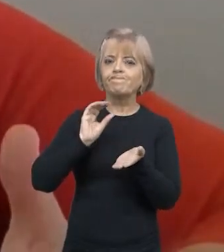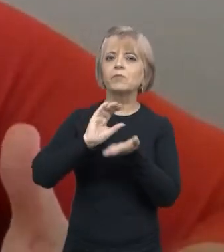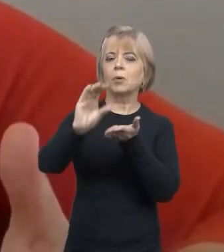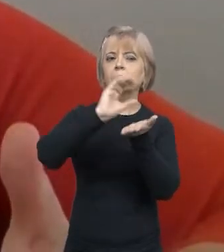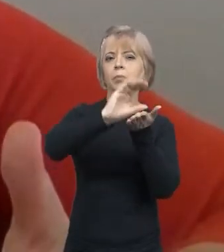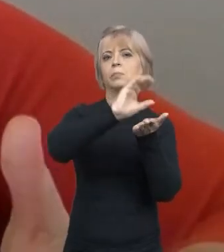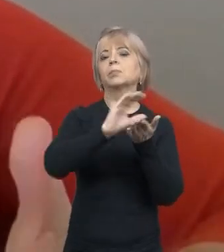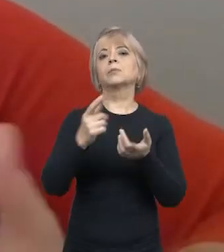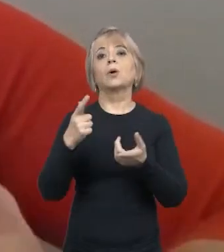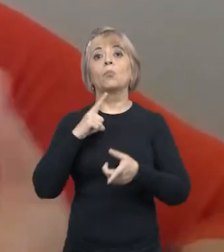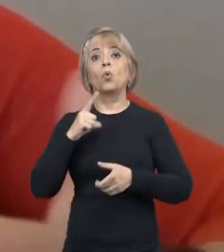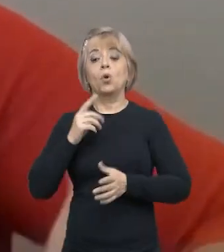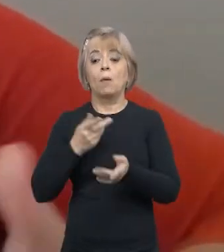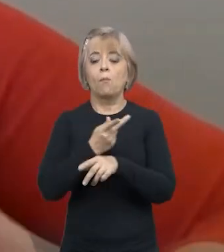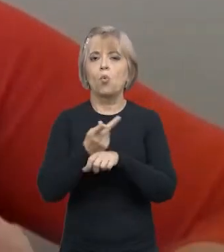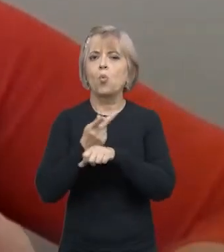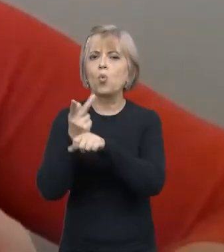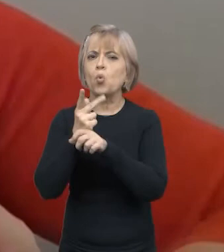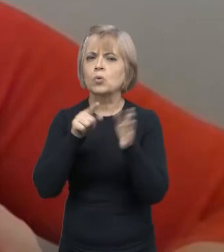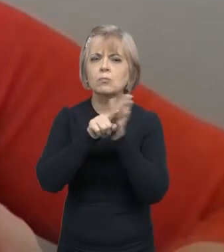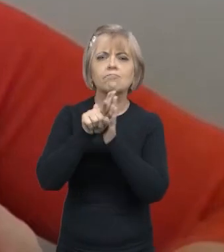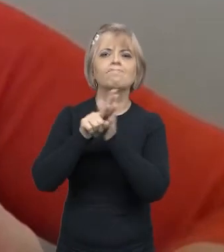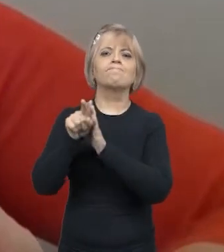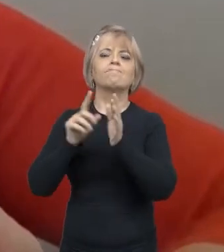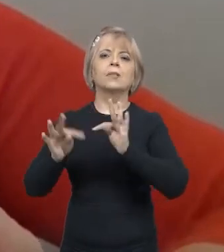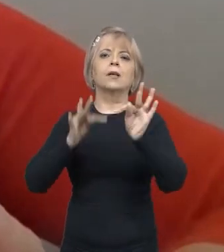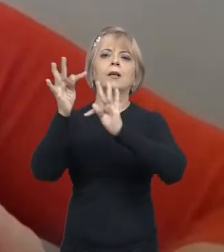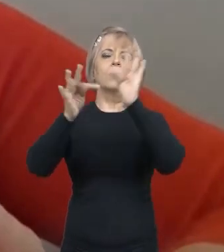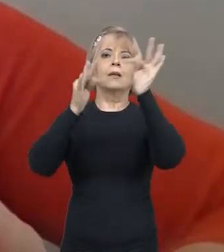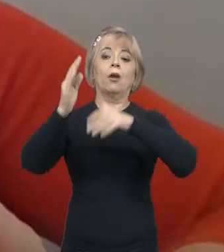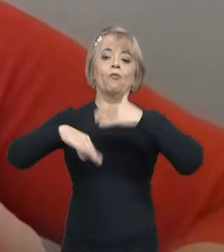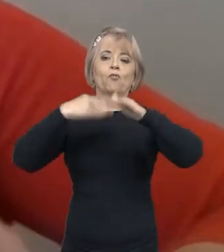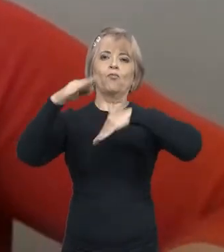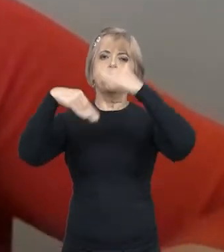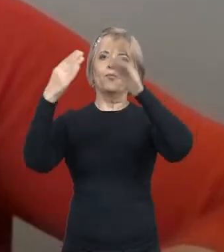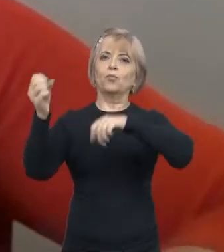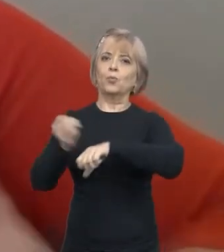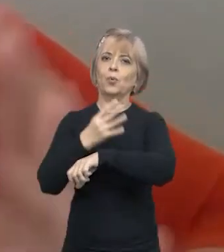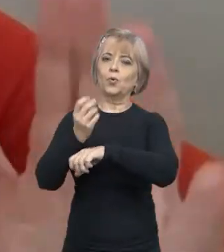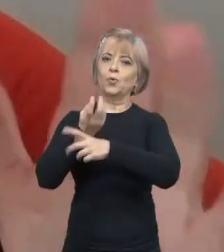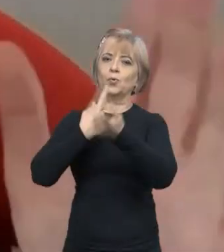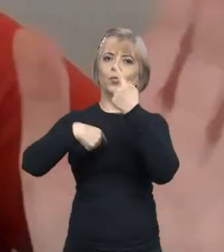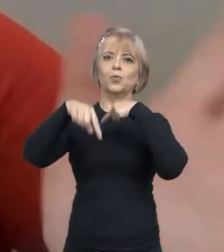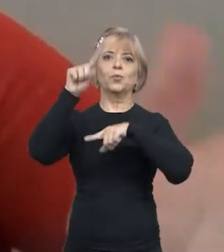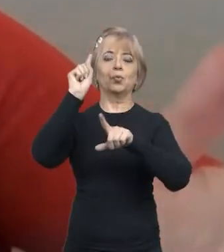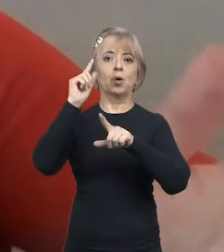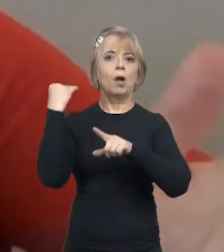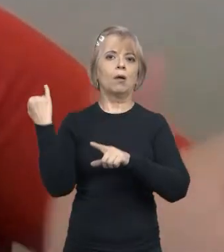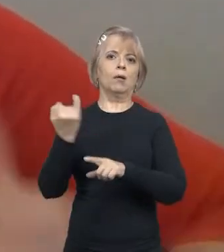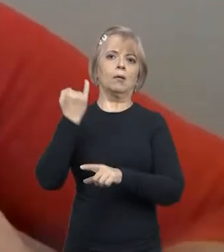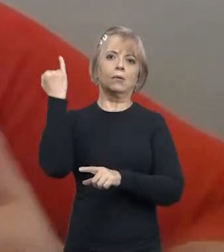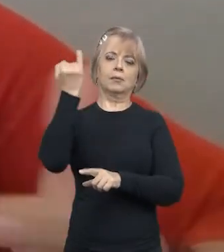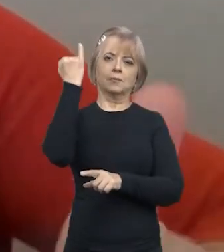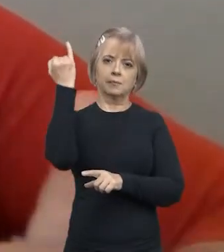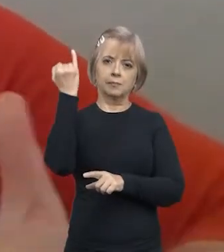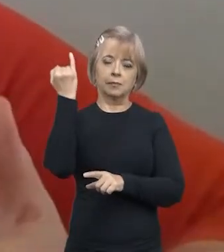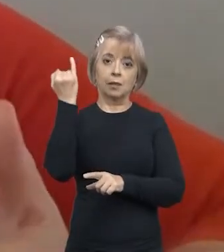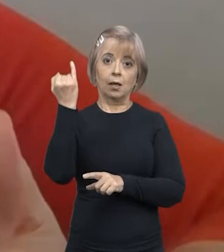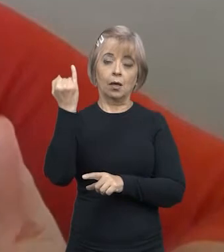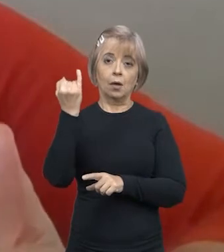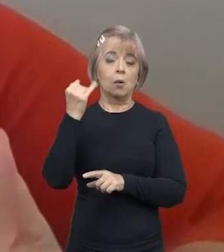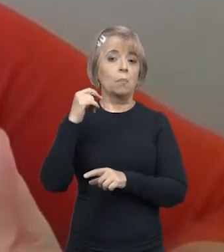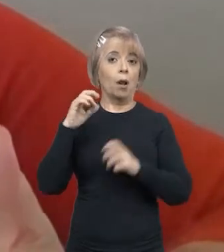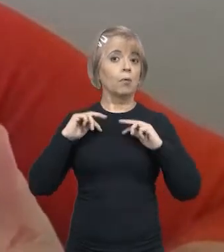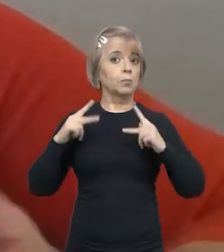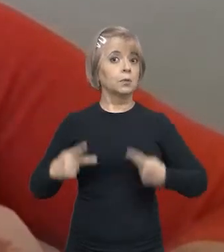busca tecnológica e essa evolução do Ministério Público para se tornar digital, ela é extremamente importante para que a